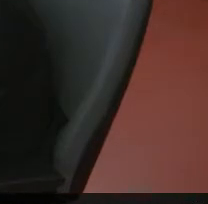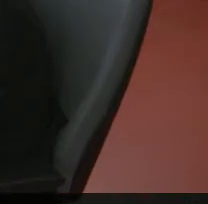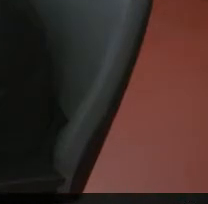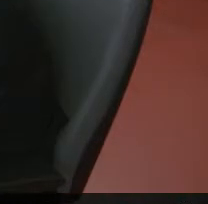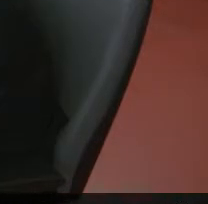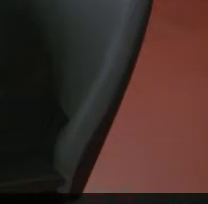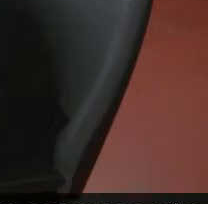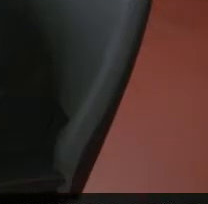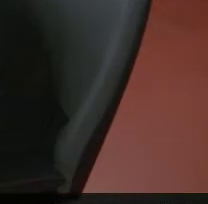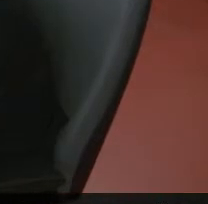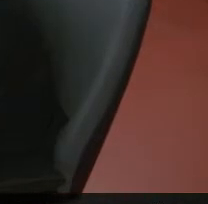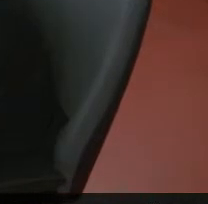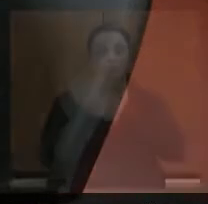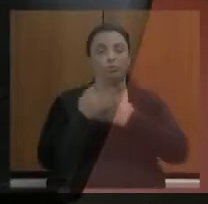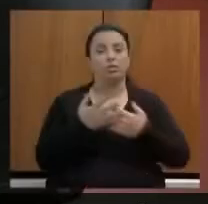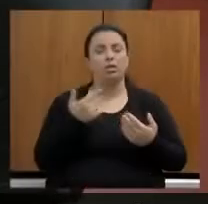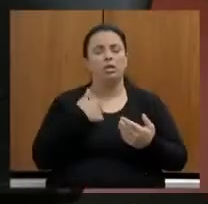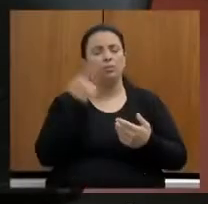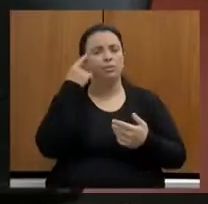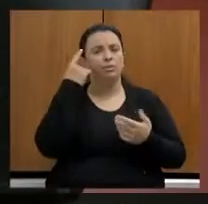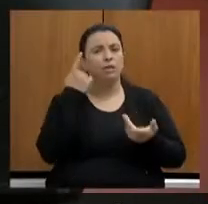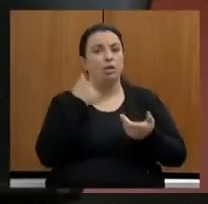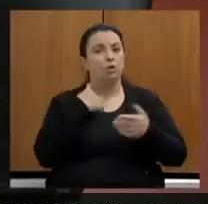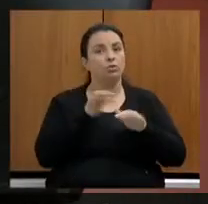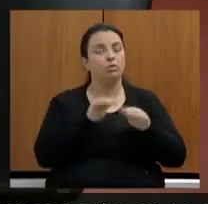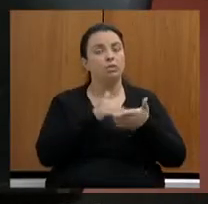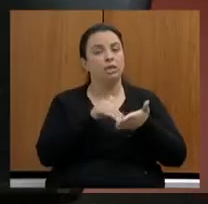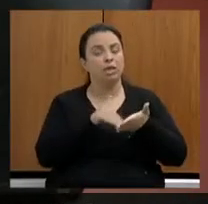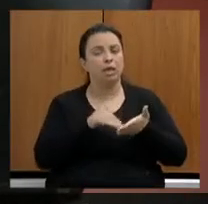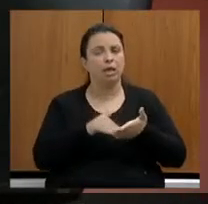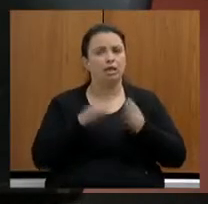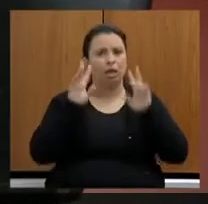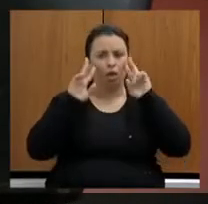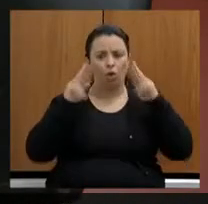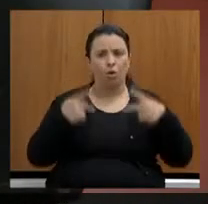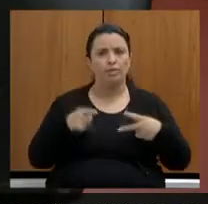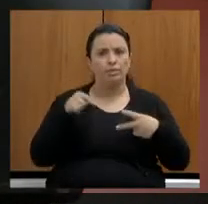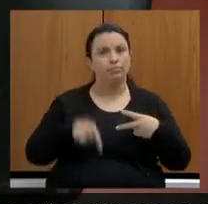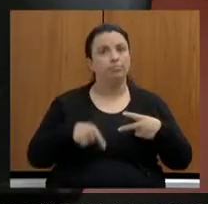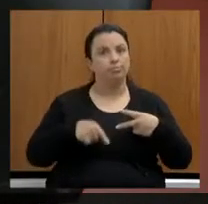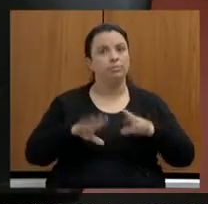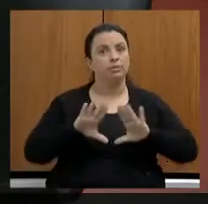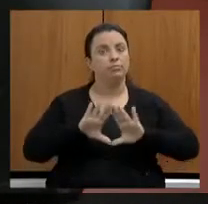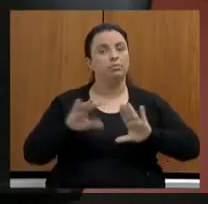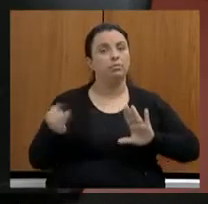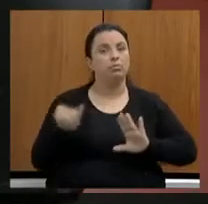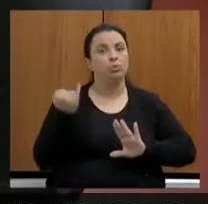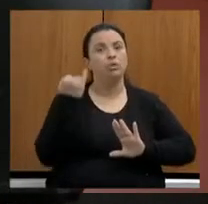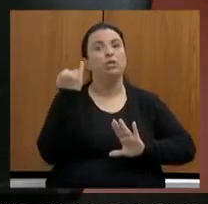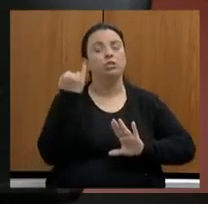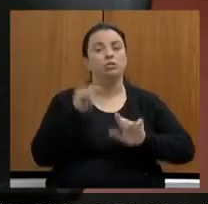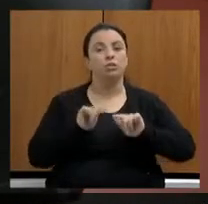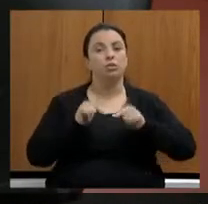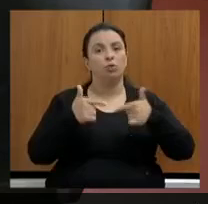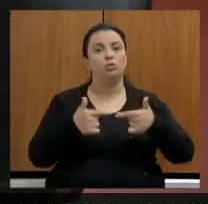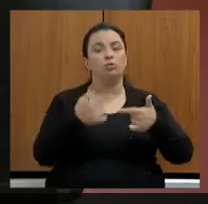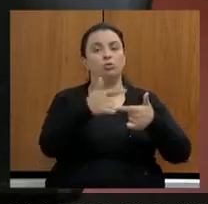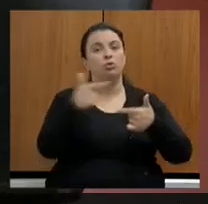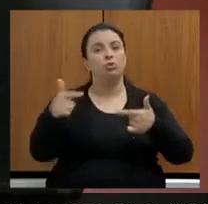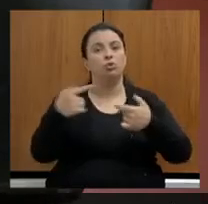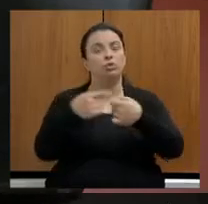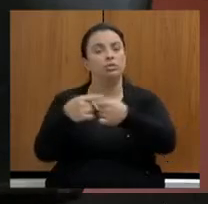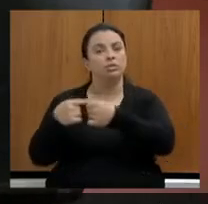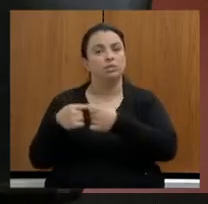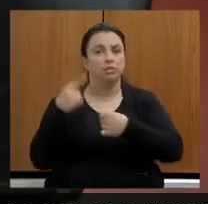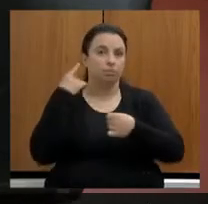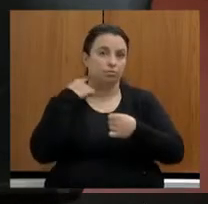humildemente eu como secretária e reconhecendo a importância dessa casa na interação junto aos municípios mineiros também a